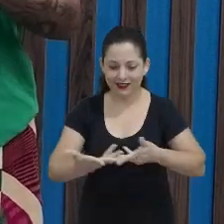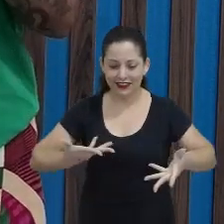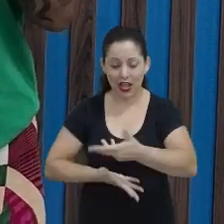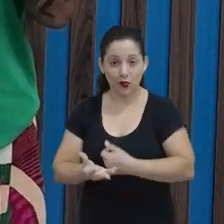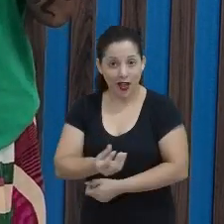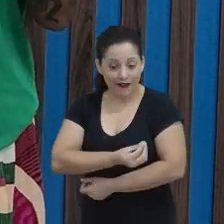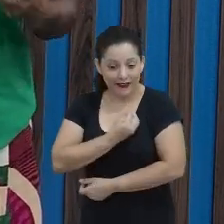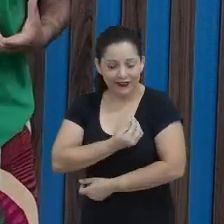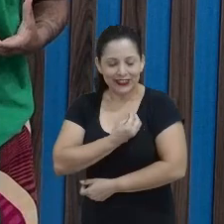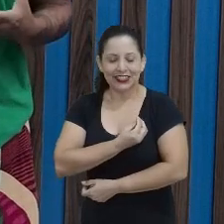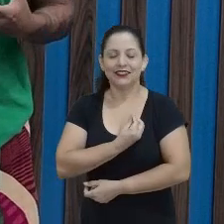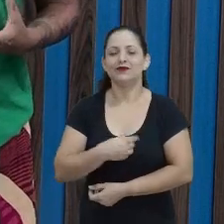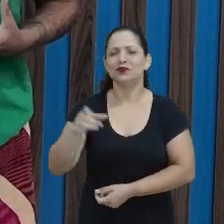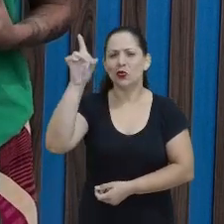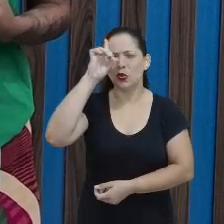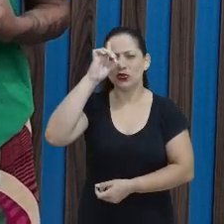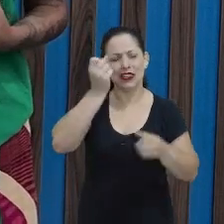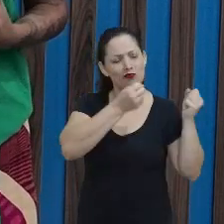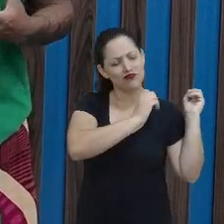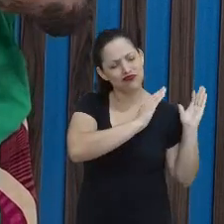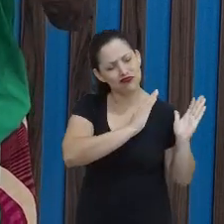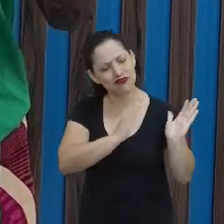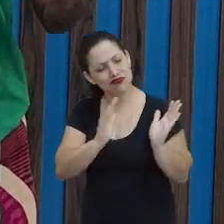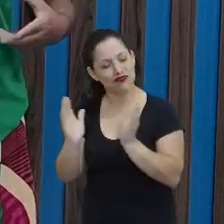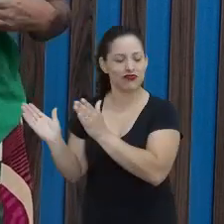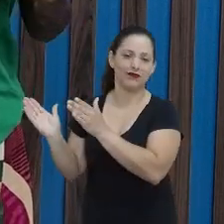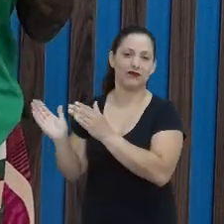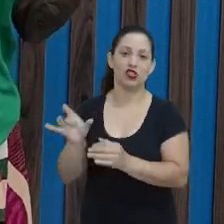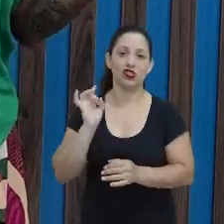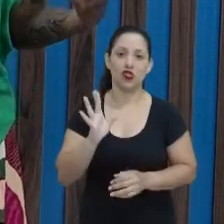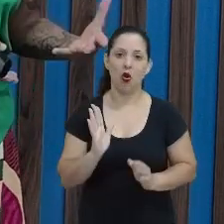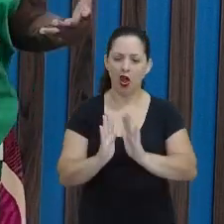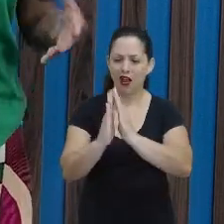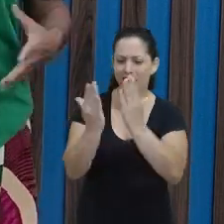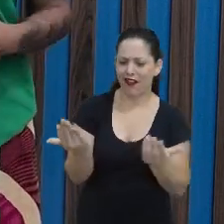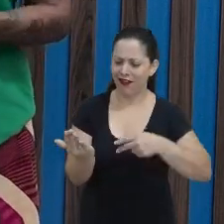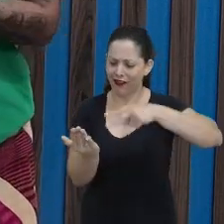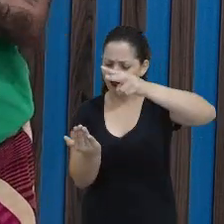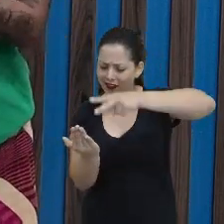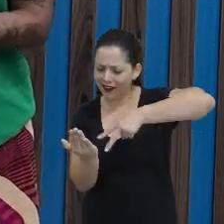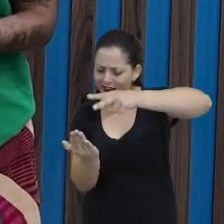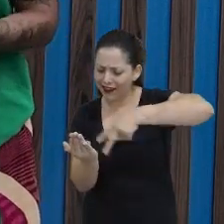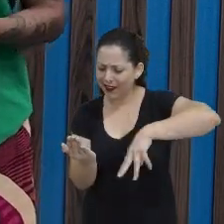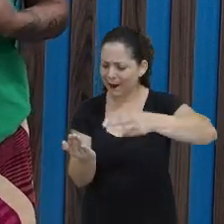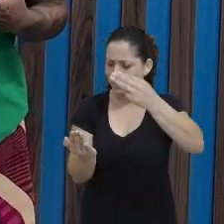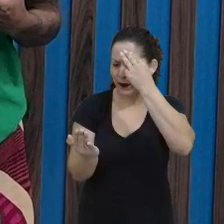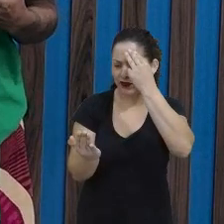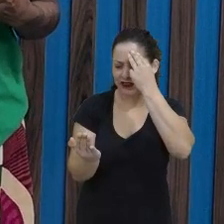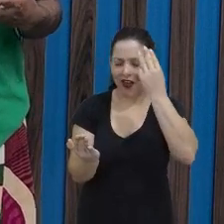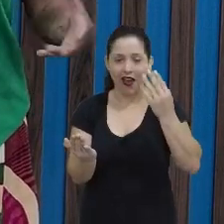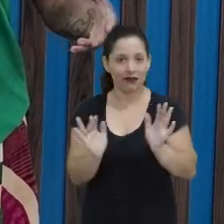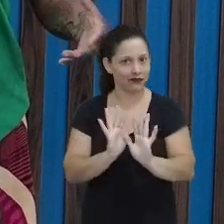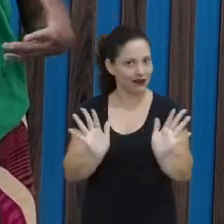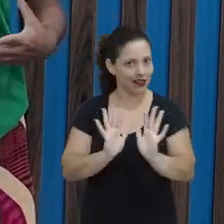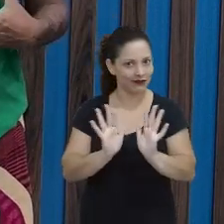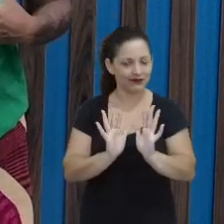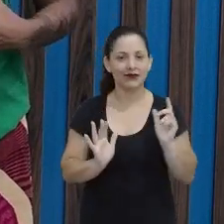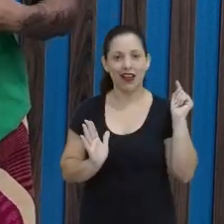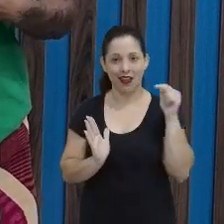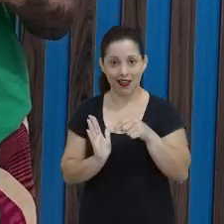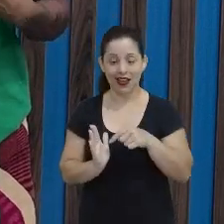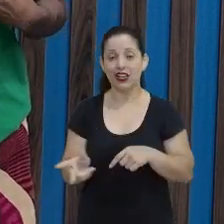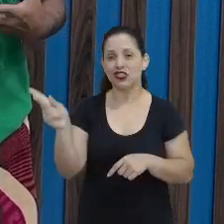história, ela faz parte do dia a dia. Ela não só é uma coisa que está nos livros didáticos, que a gente tem que decorar datas, nada disso. A história,